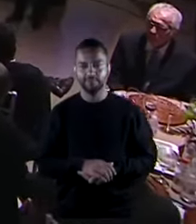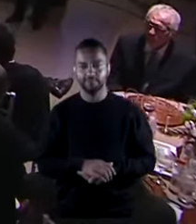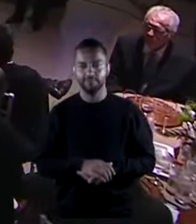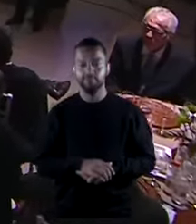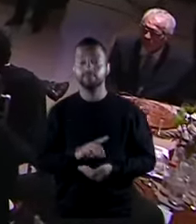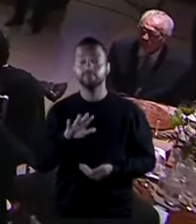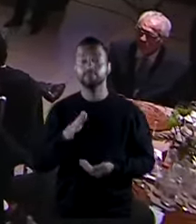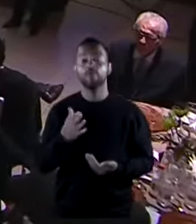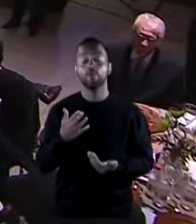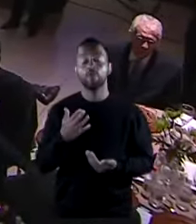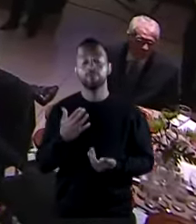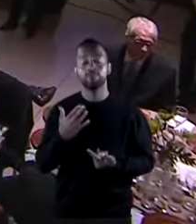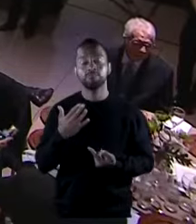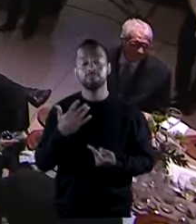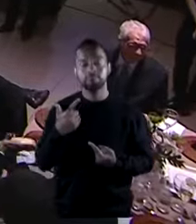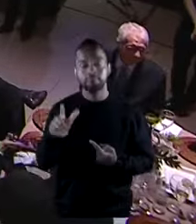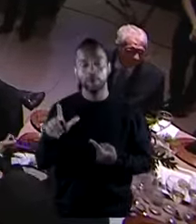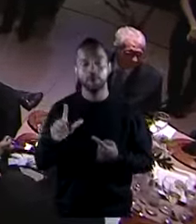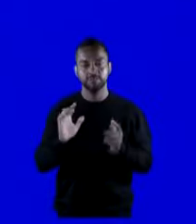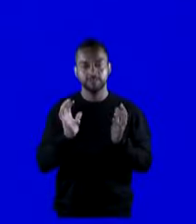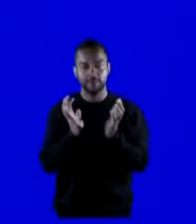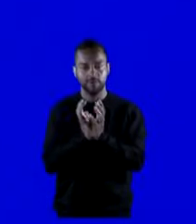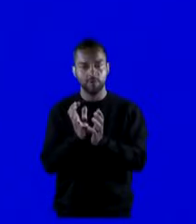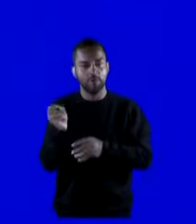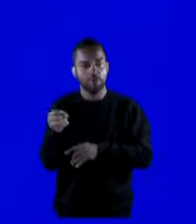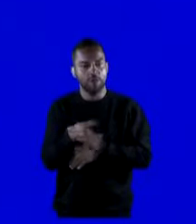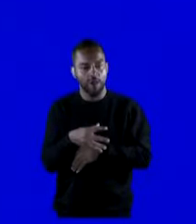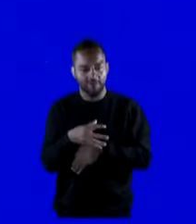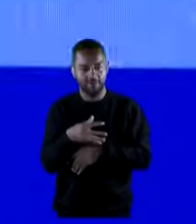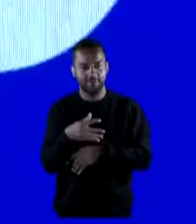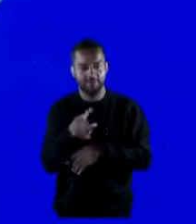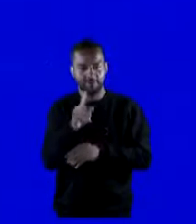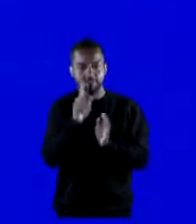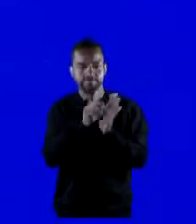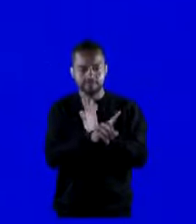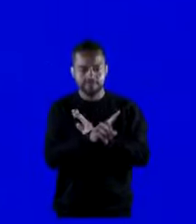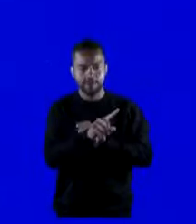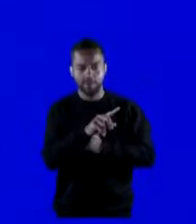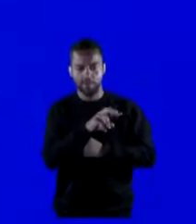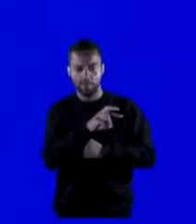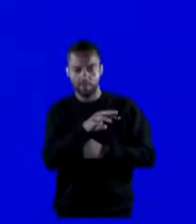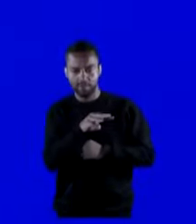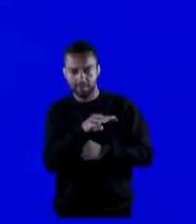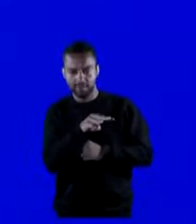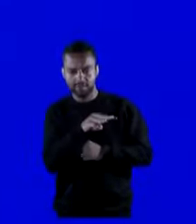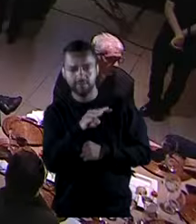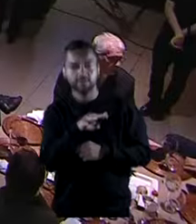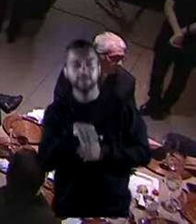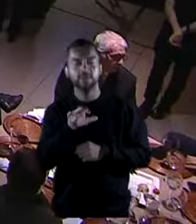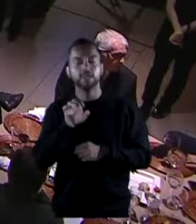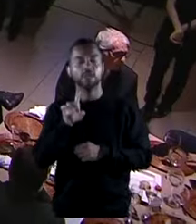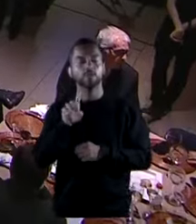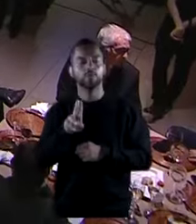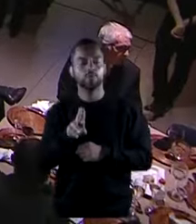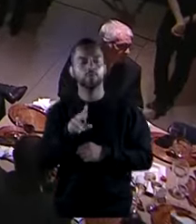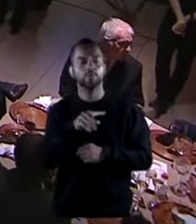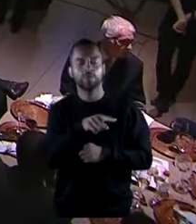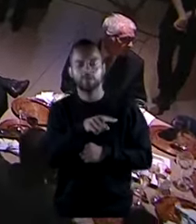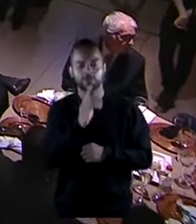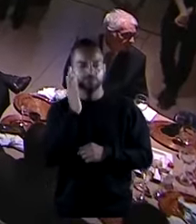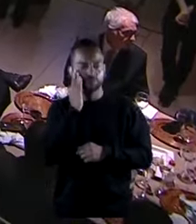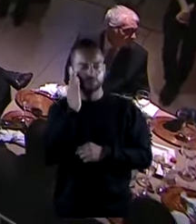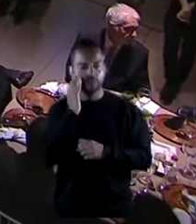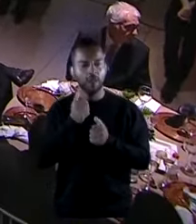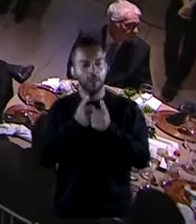E a nossa próxima categoria é nova. Deixa eu perguntar para vocês de novo. Edu, você que já